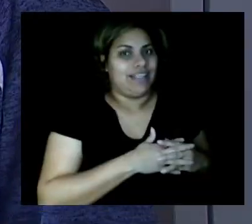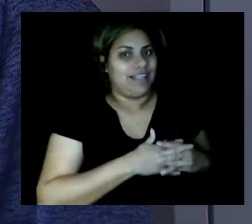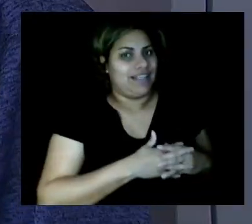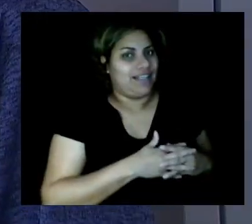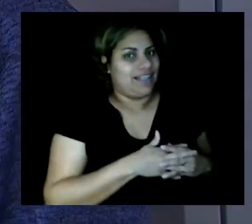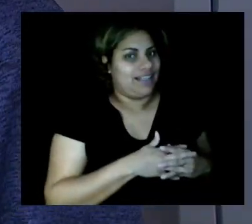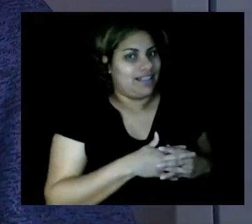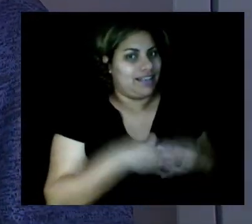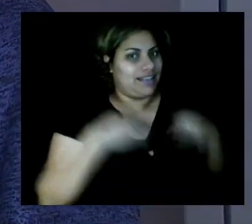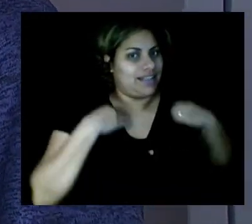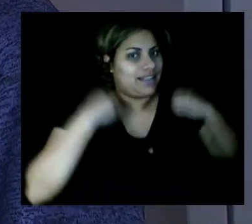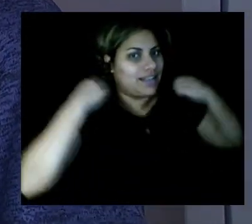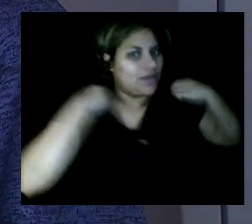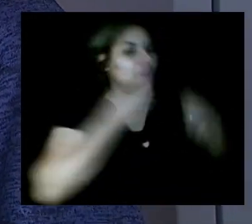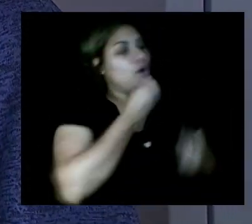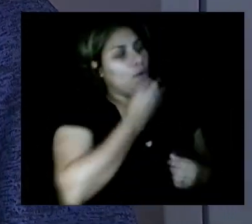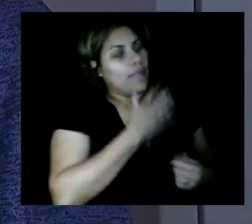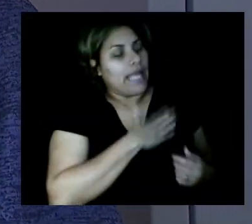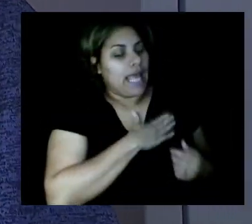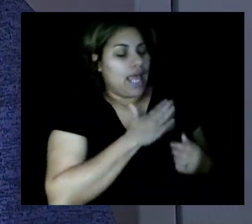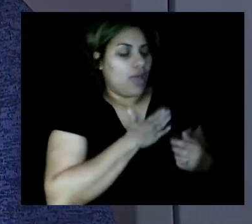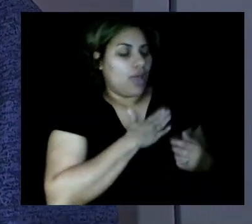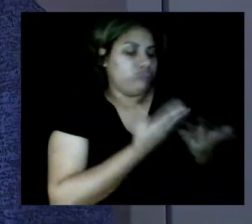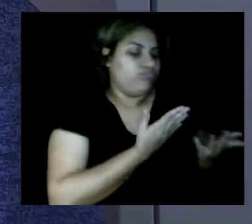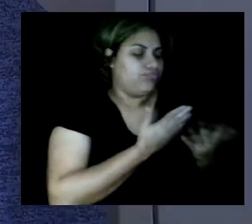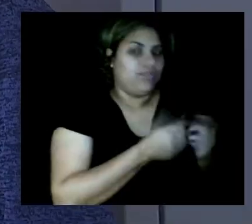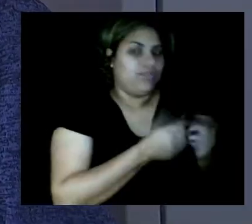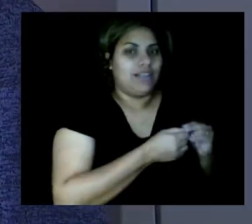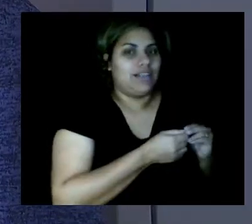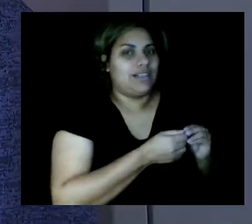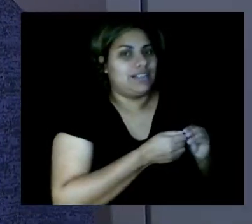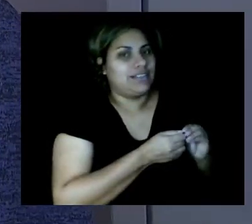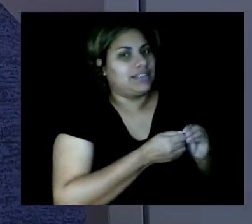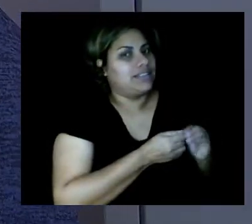Bom, eu fiz amigos um pouco.